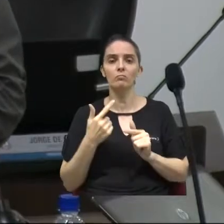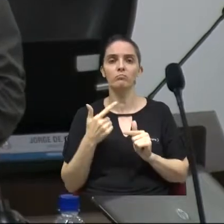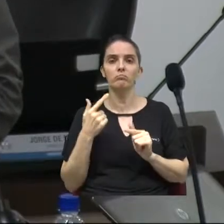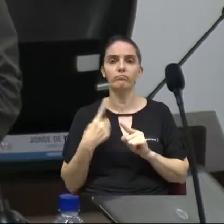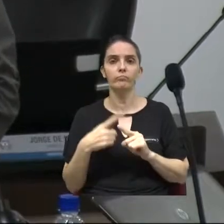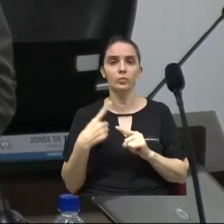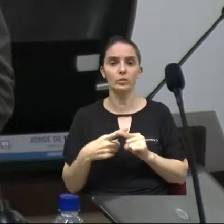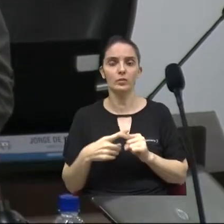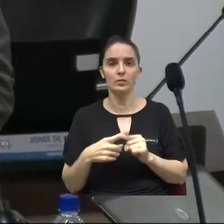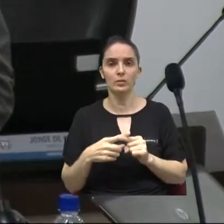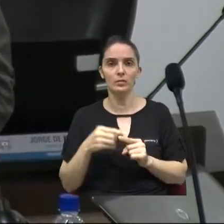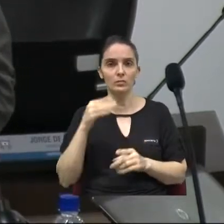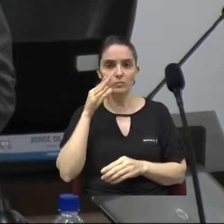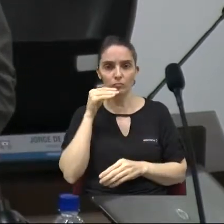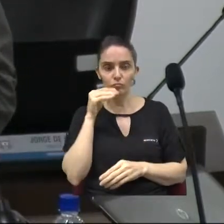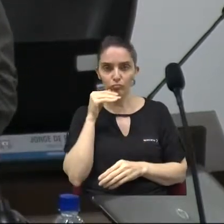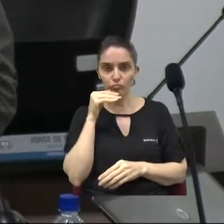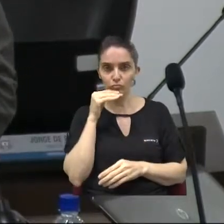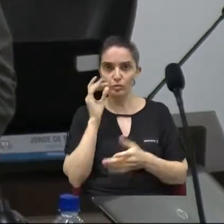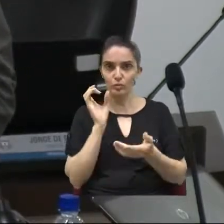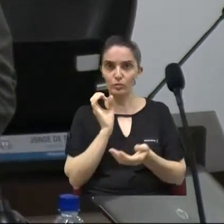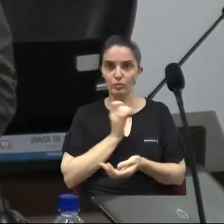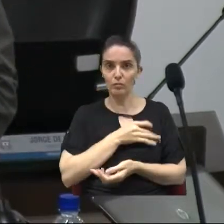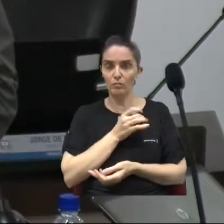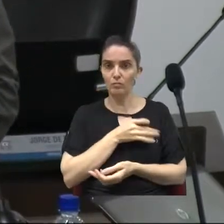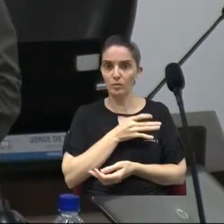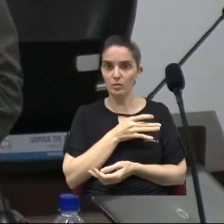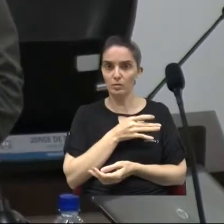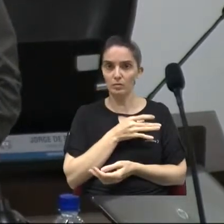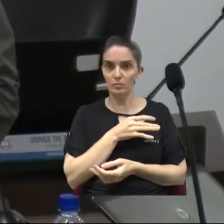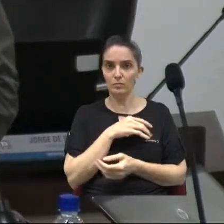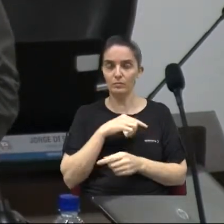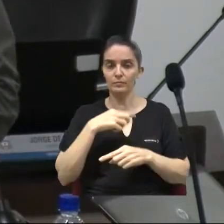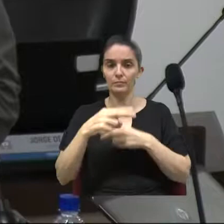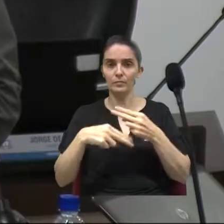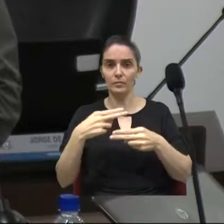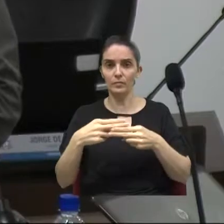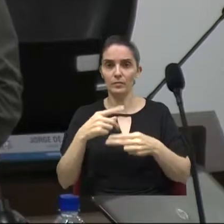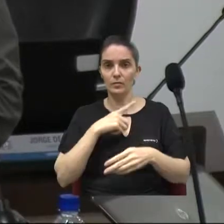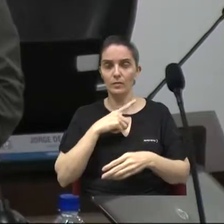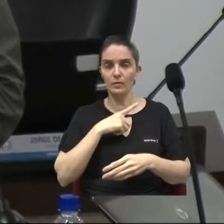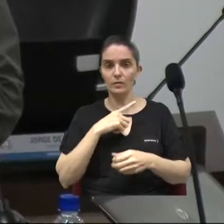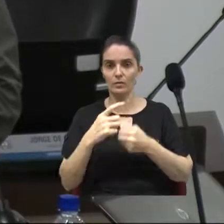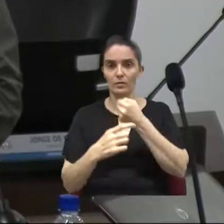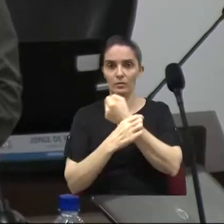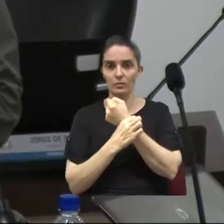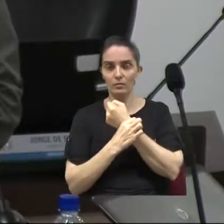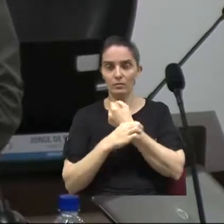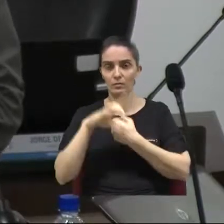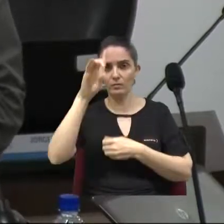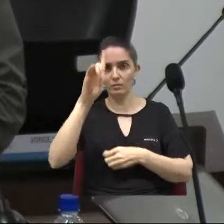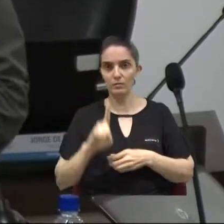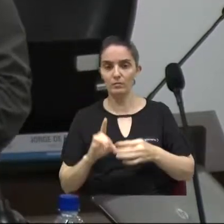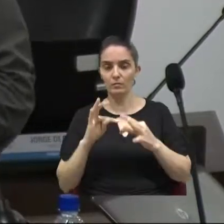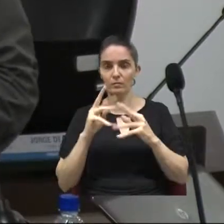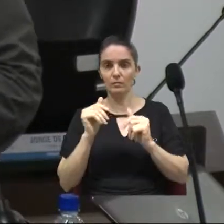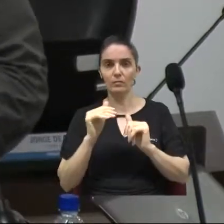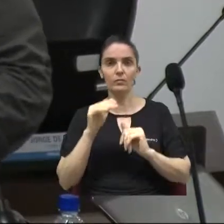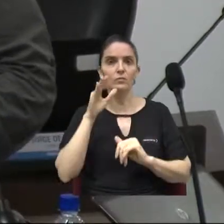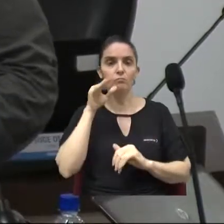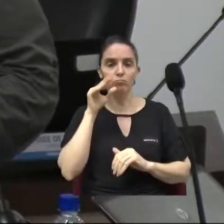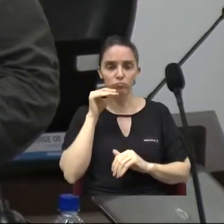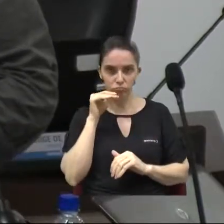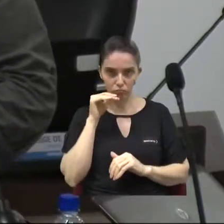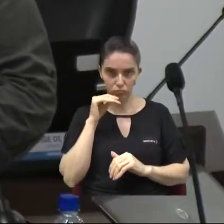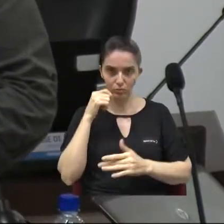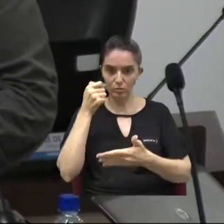e ficasse garantidos os seus direitos durante a transição e com pagamento de suas